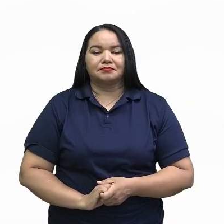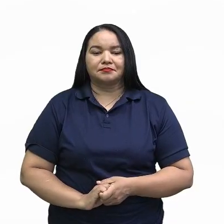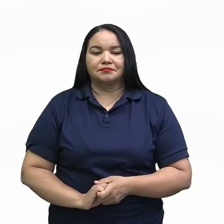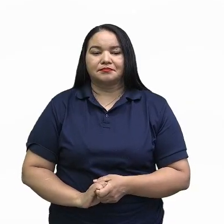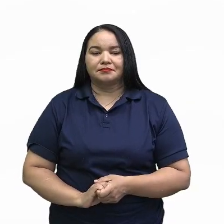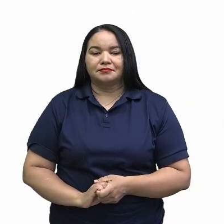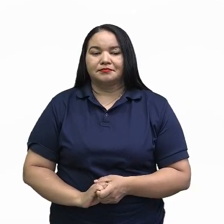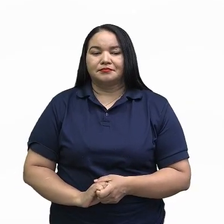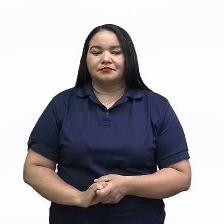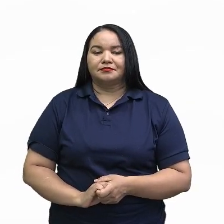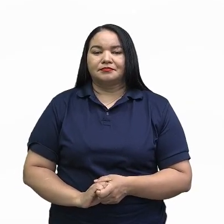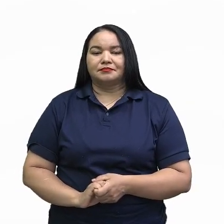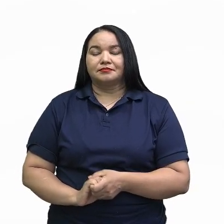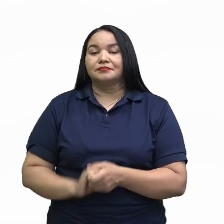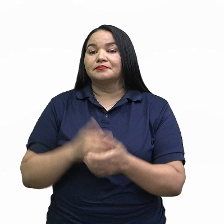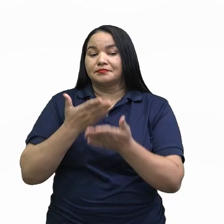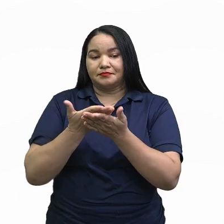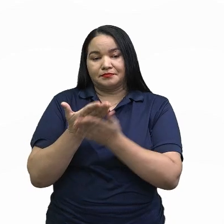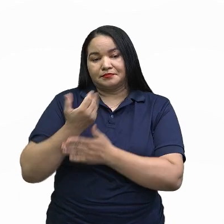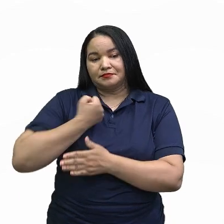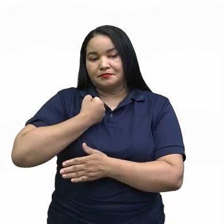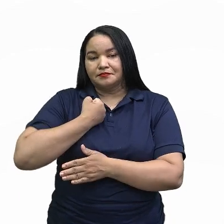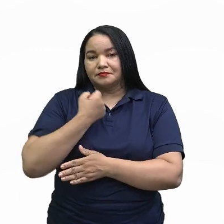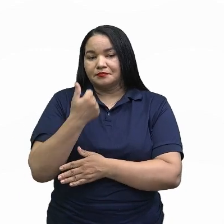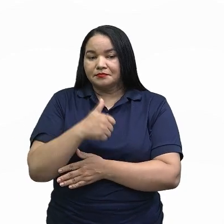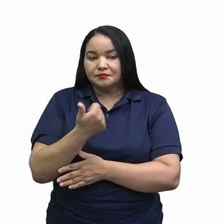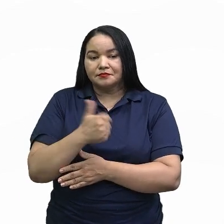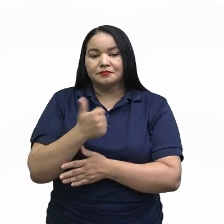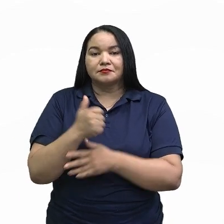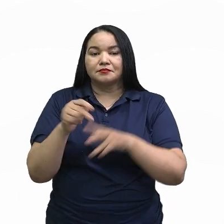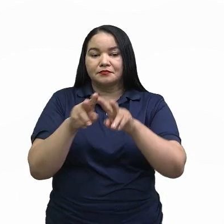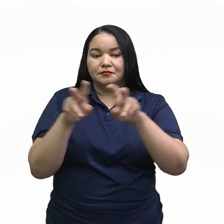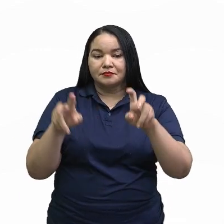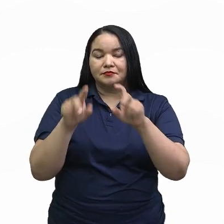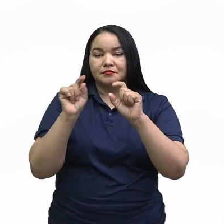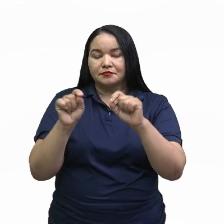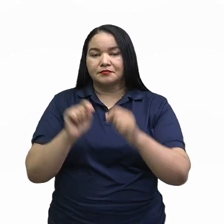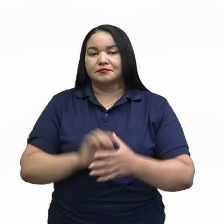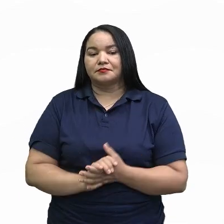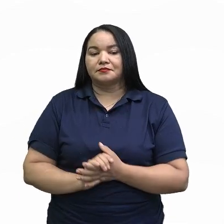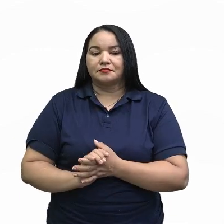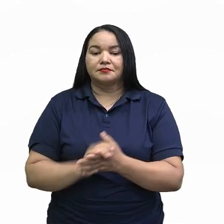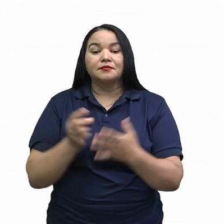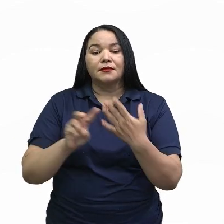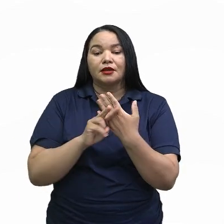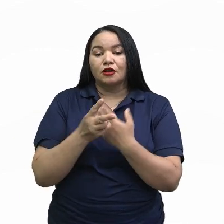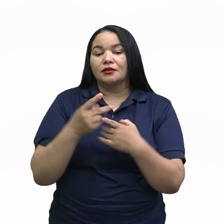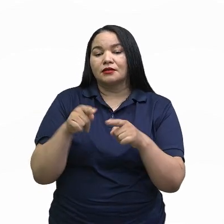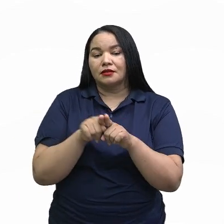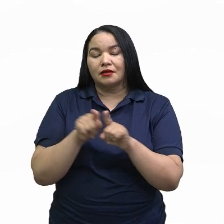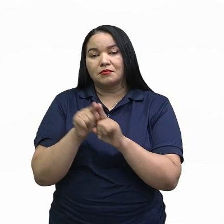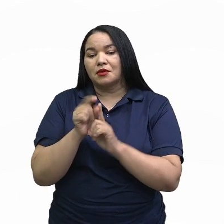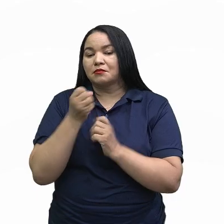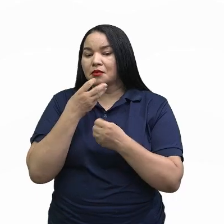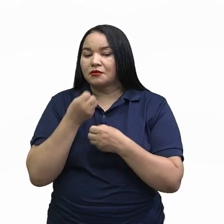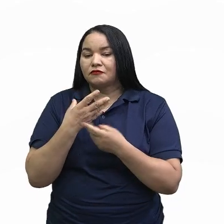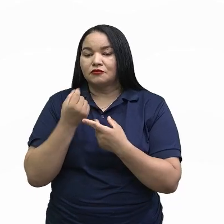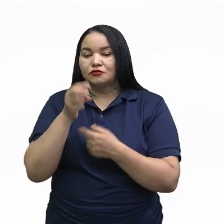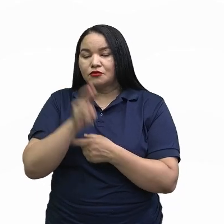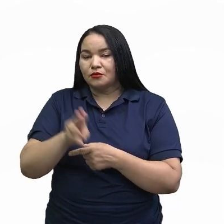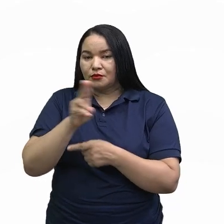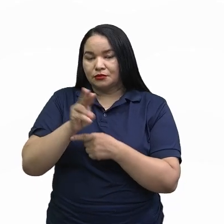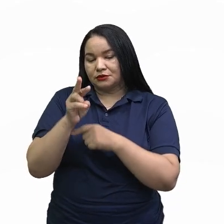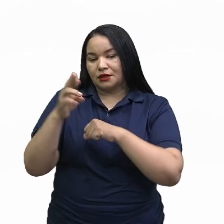conhecimento. Da aula 11, temos como objeto de conhecimento implicações e